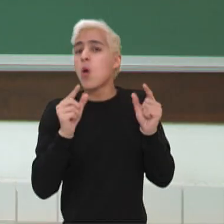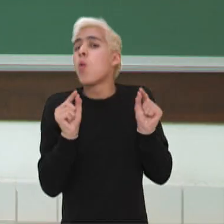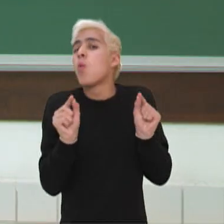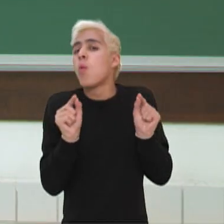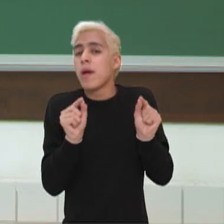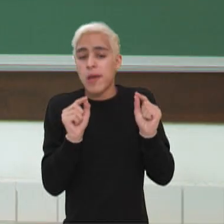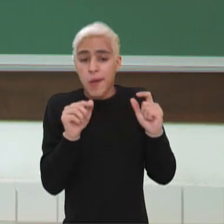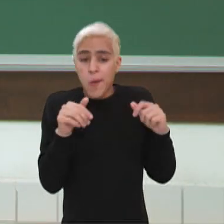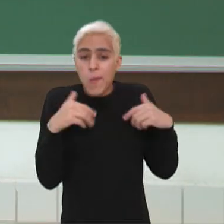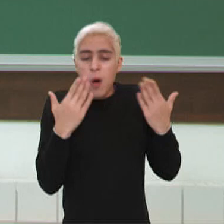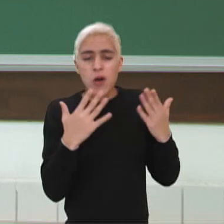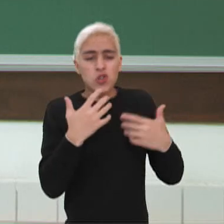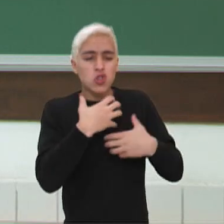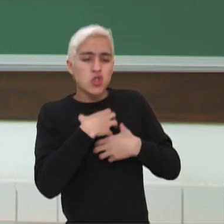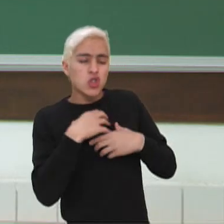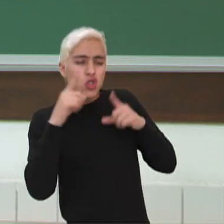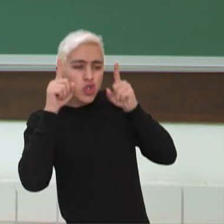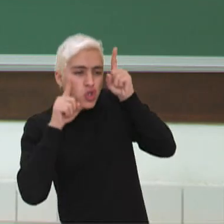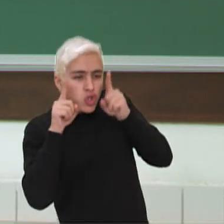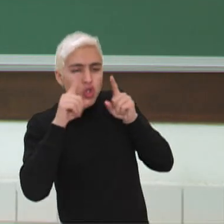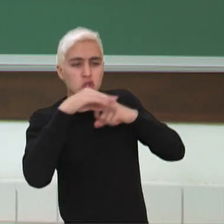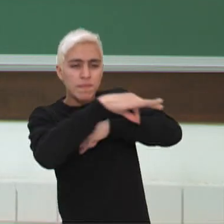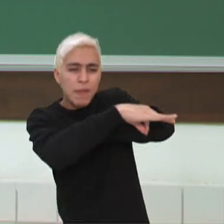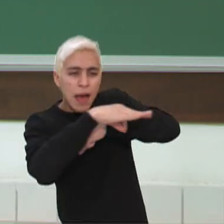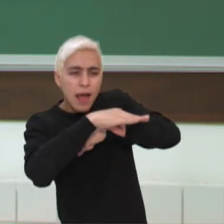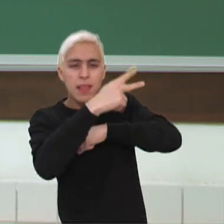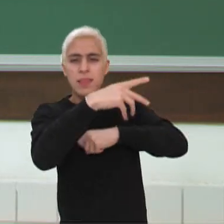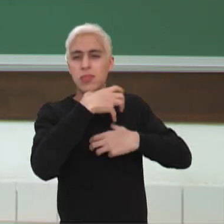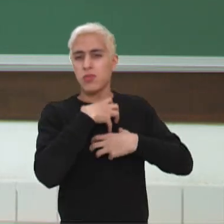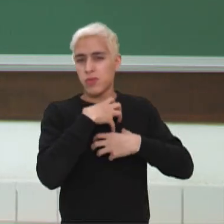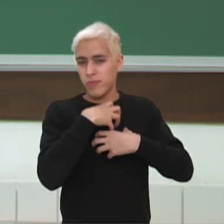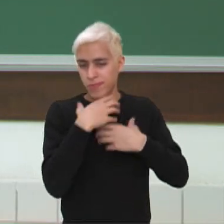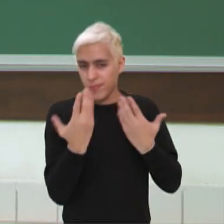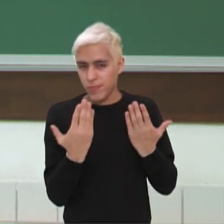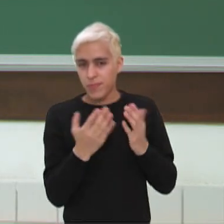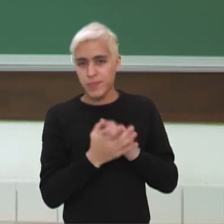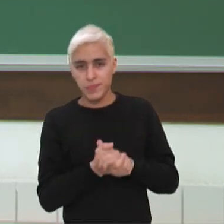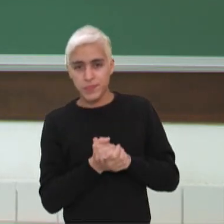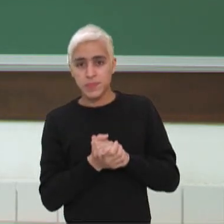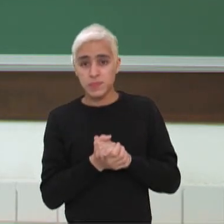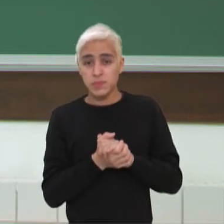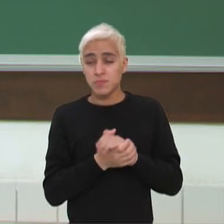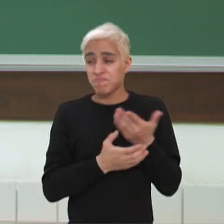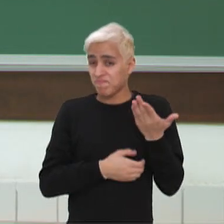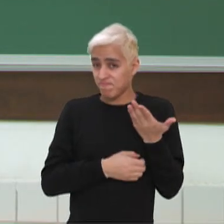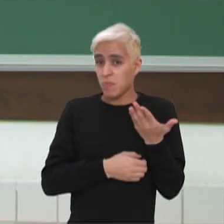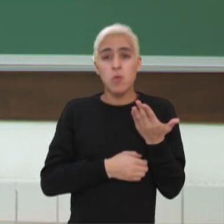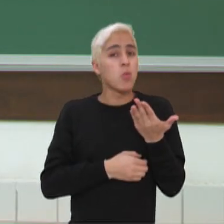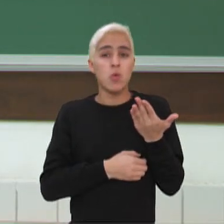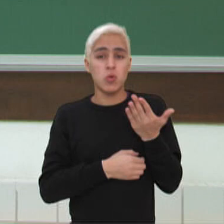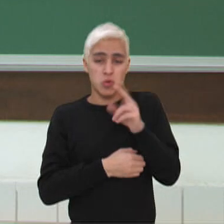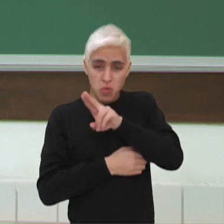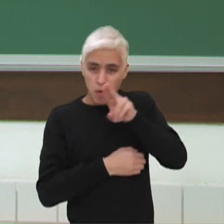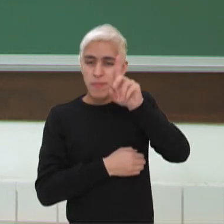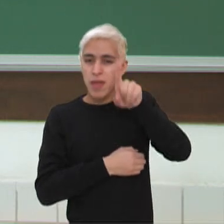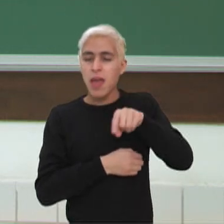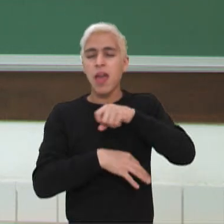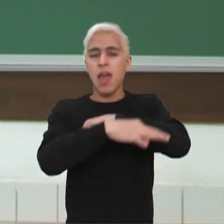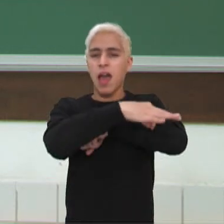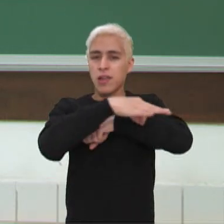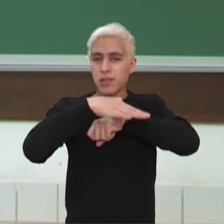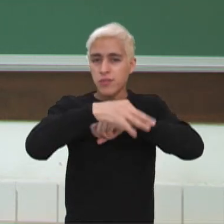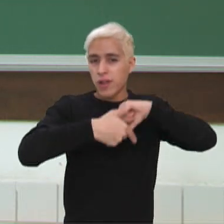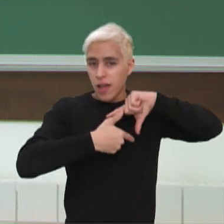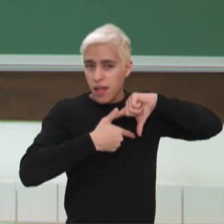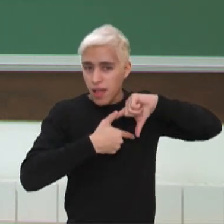técnicos, qual é o estilo arquitetônico daquela arquitetura. Bom, a isso nós damos o nome de arquitetura clássica.